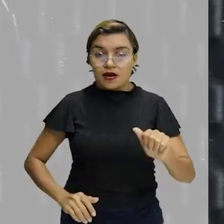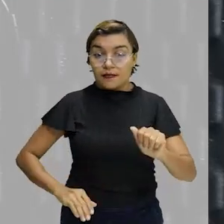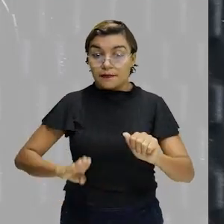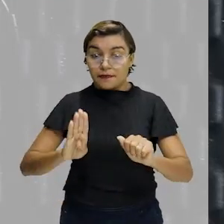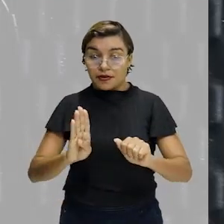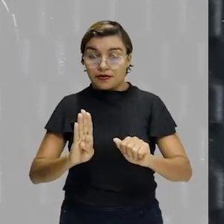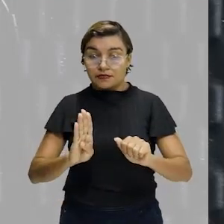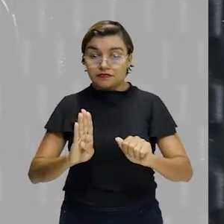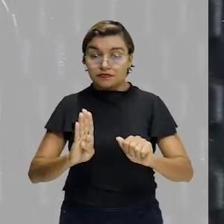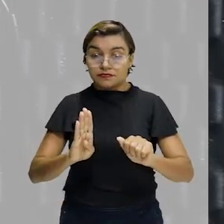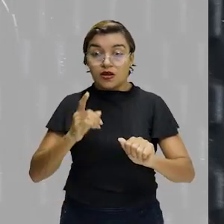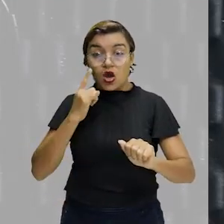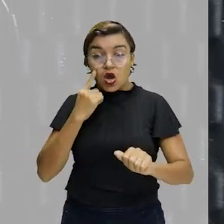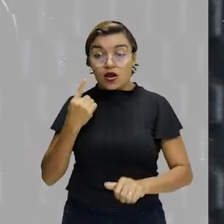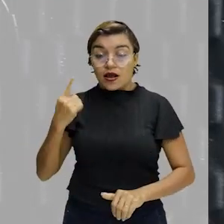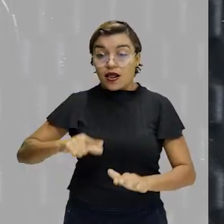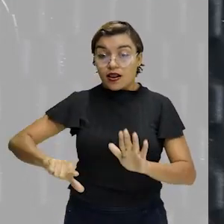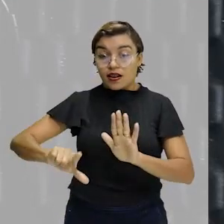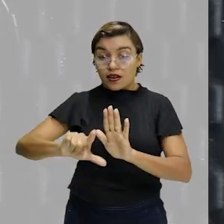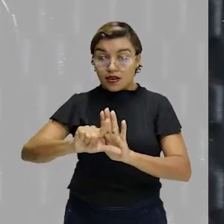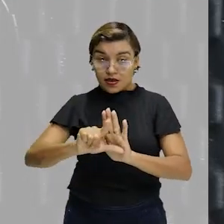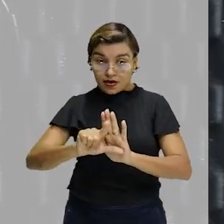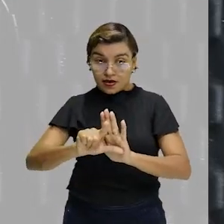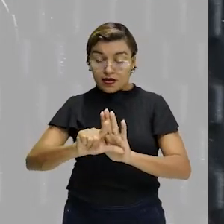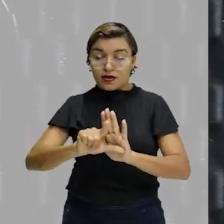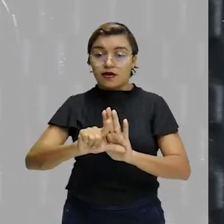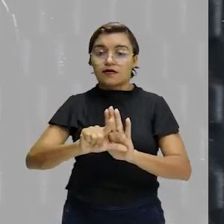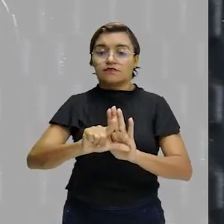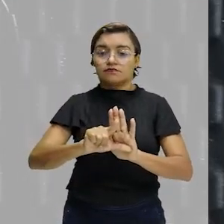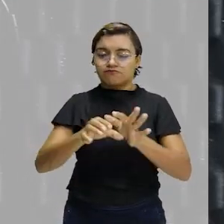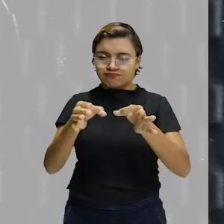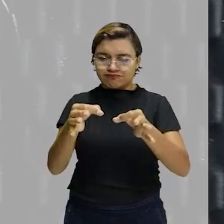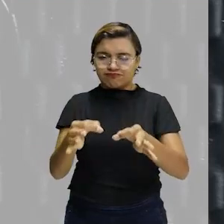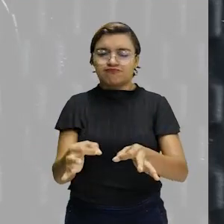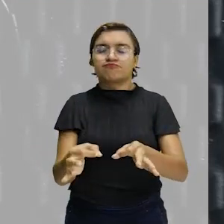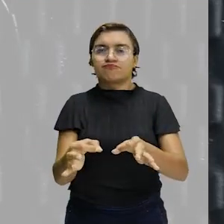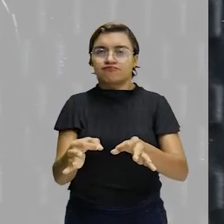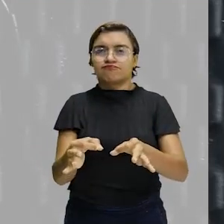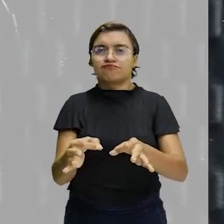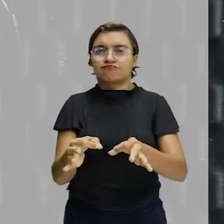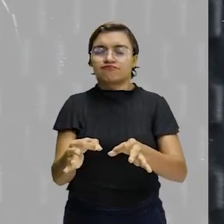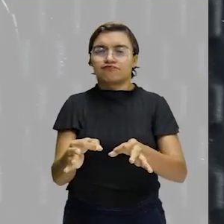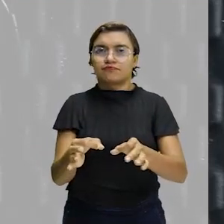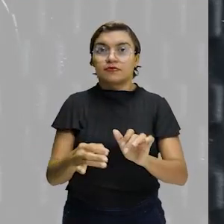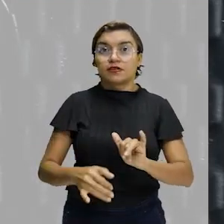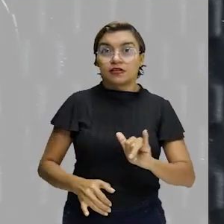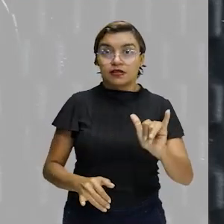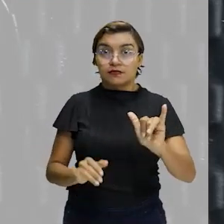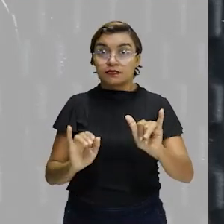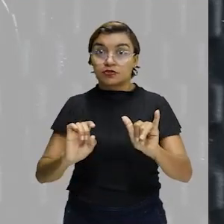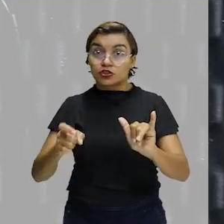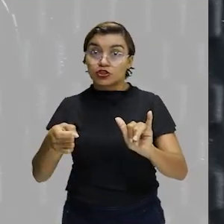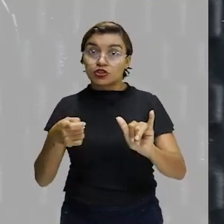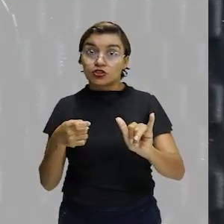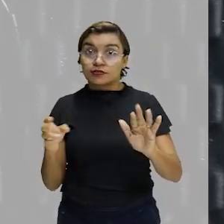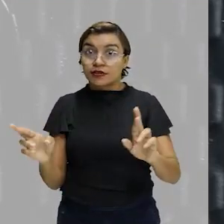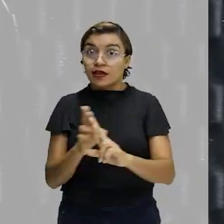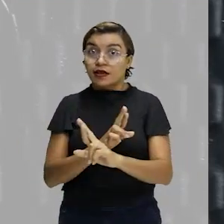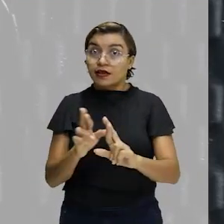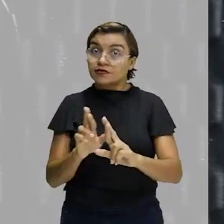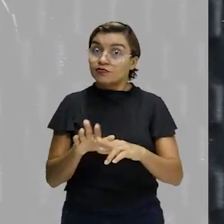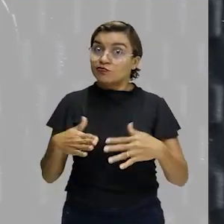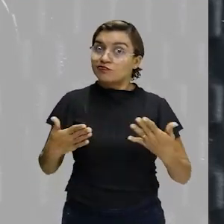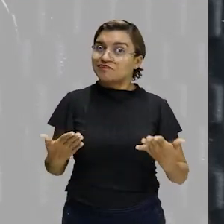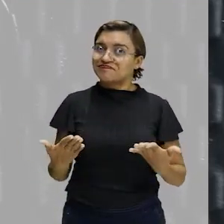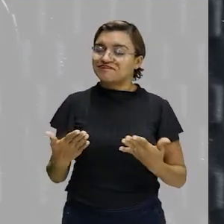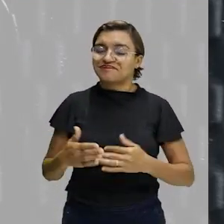caso hipotético, em que a lei é verificada exatamente, a relação entre y e x é...